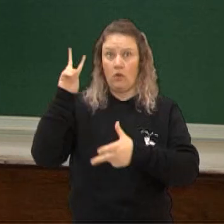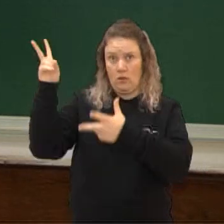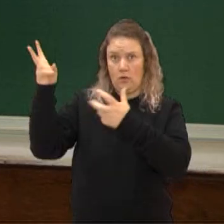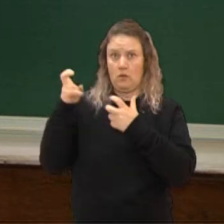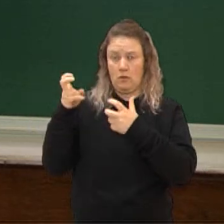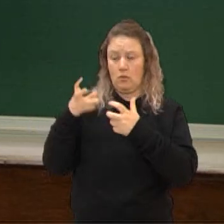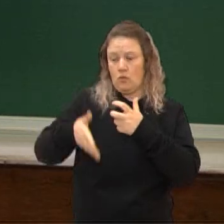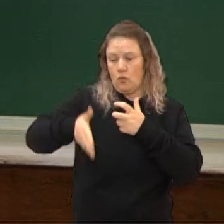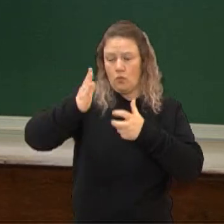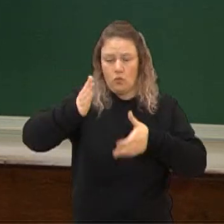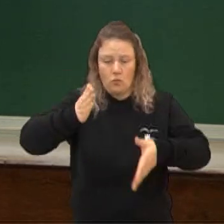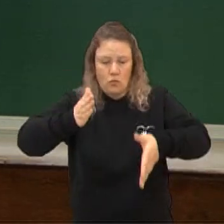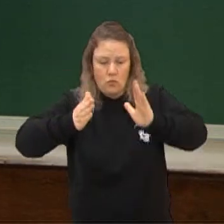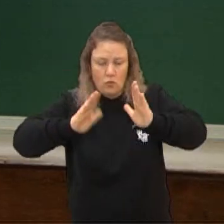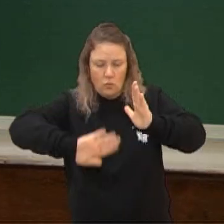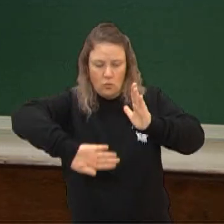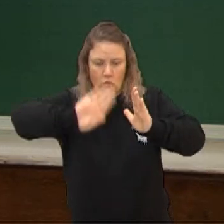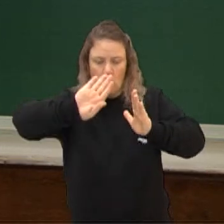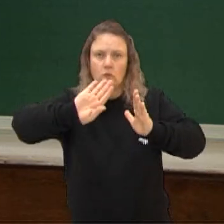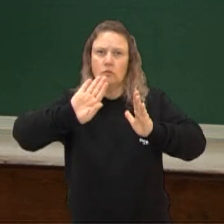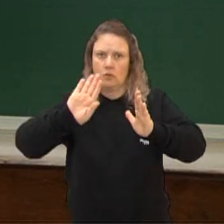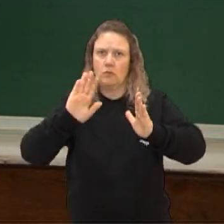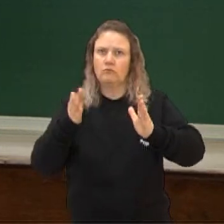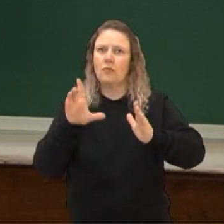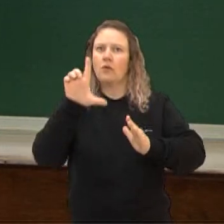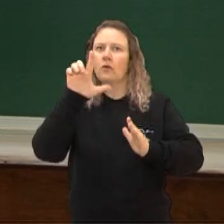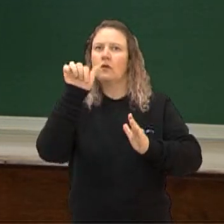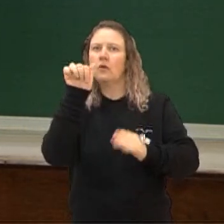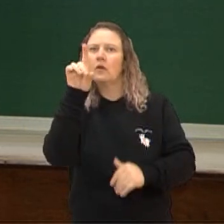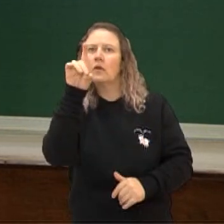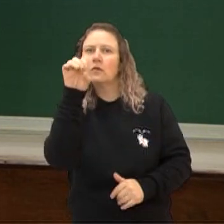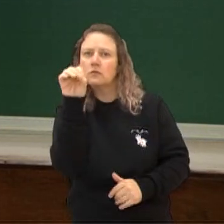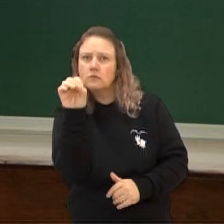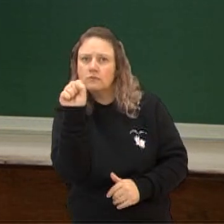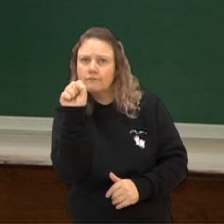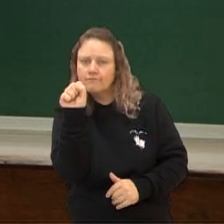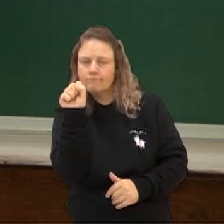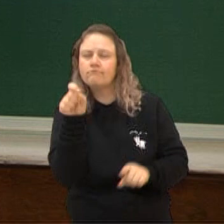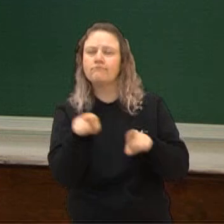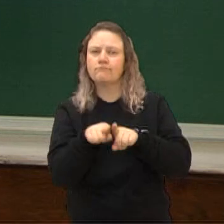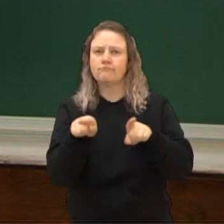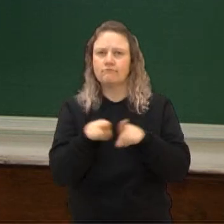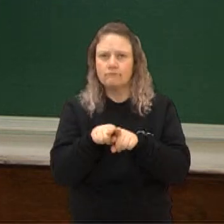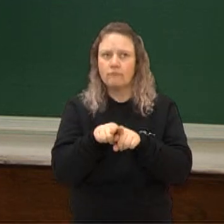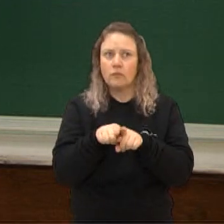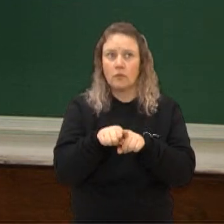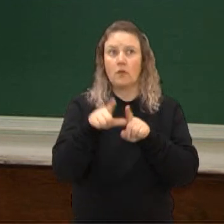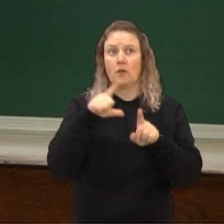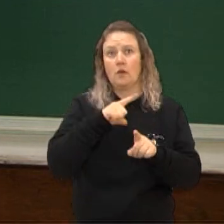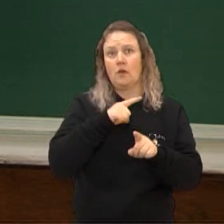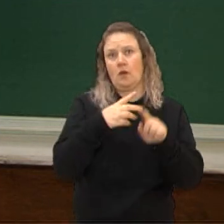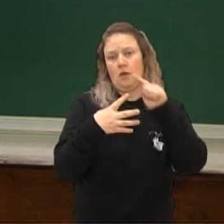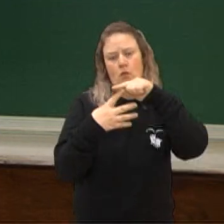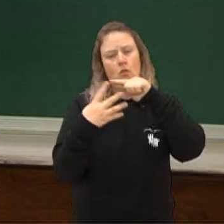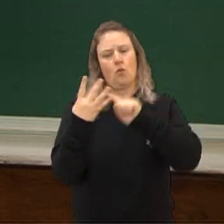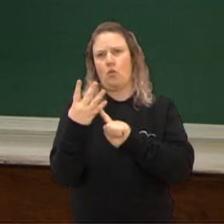os lados do prisma. O prisma, por essência, aqui nós colocamos 4 que são os